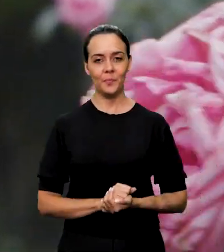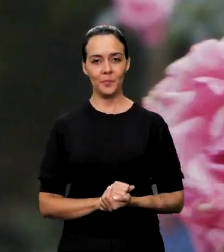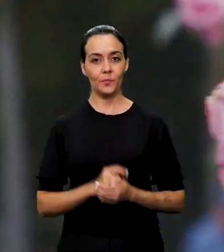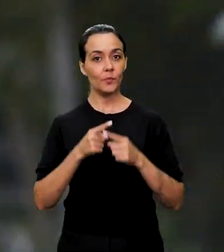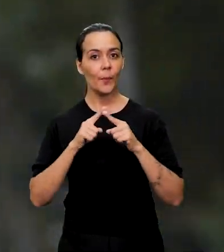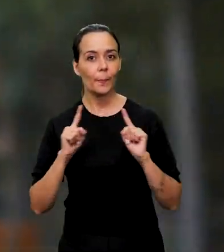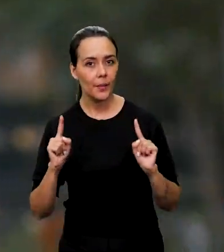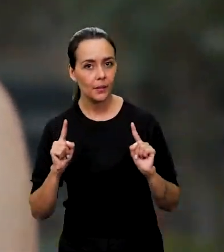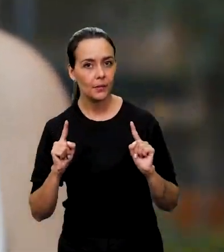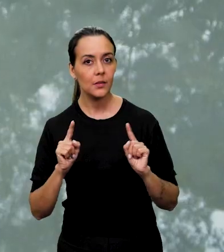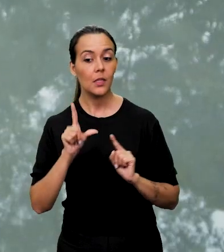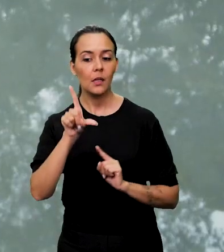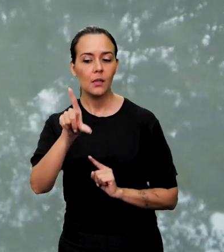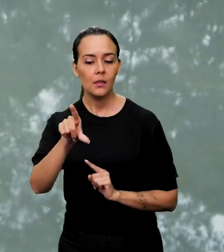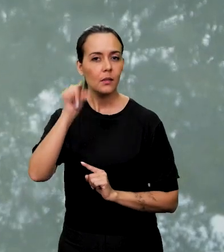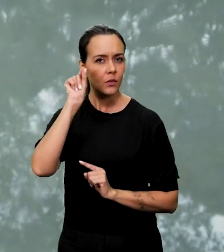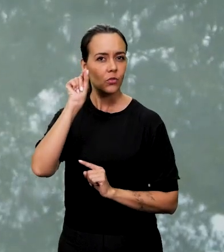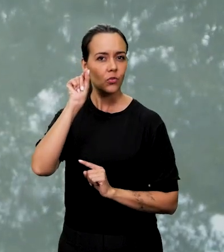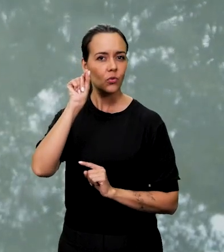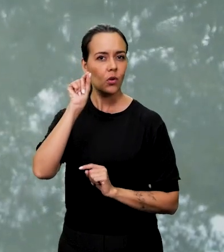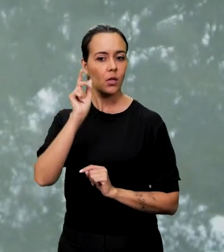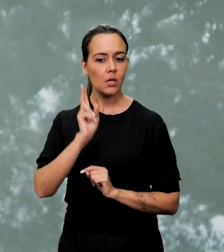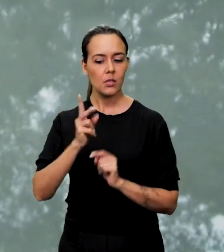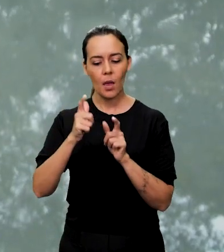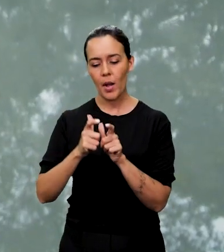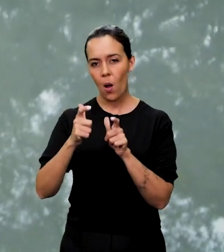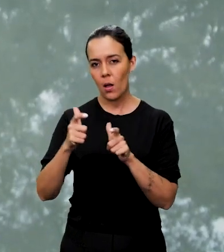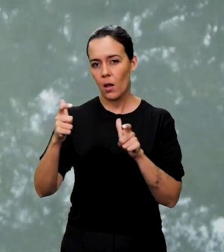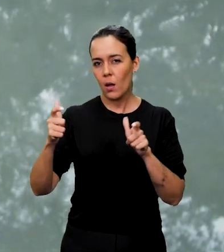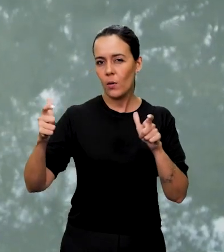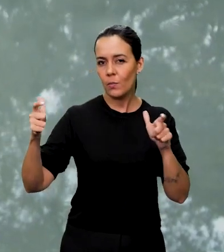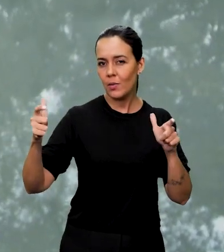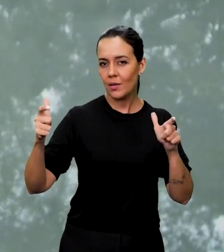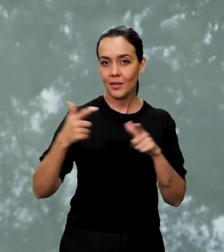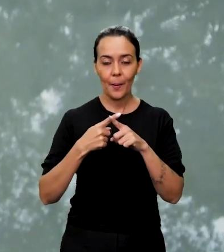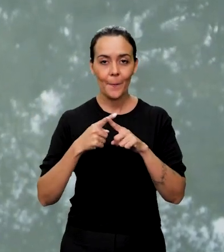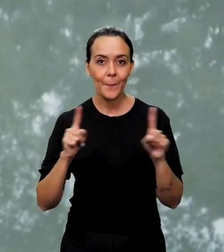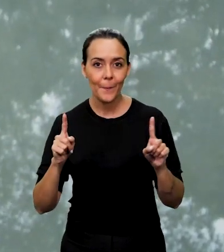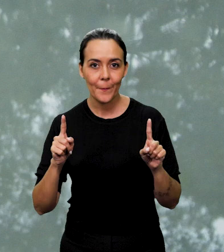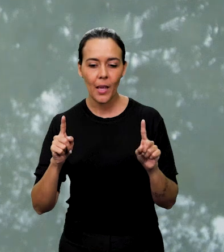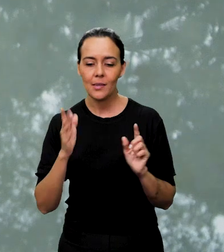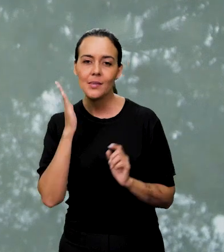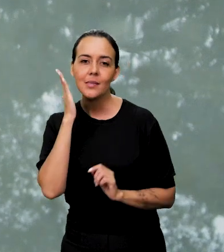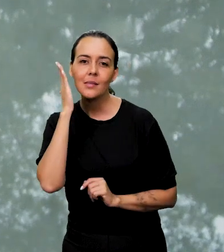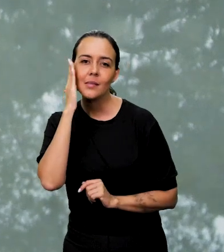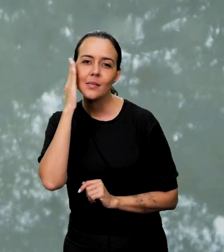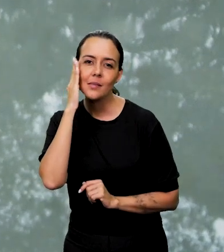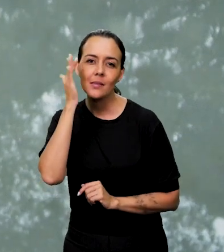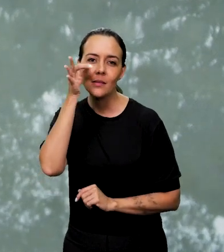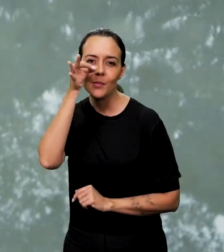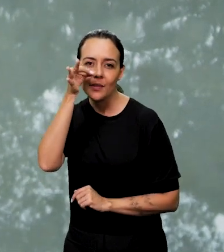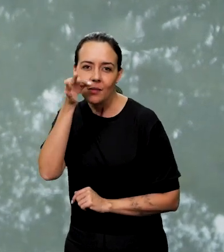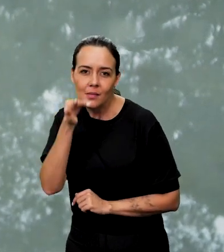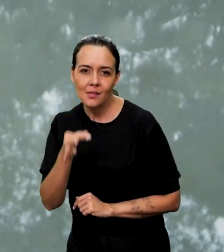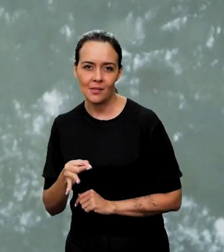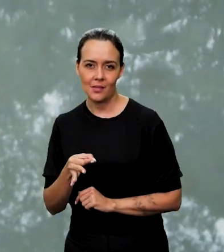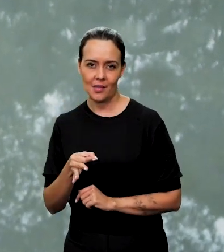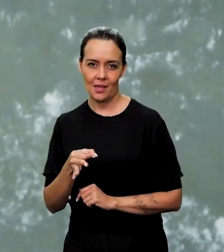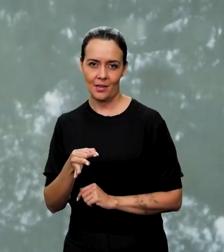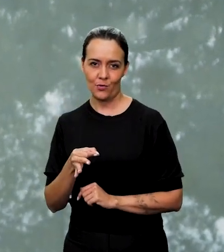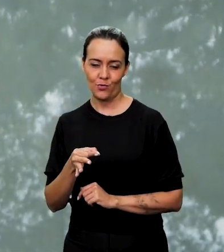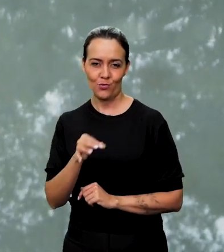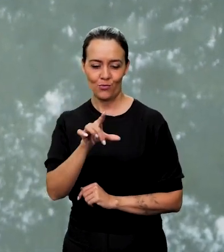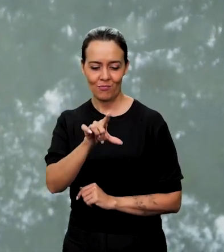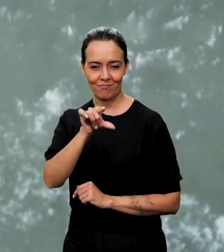as escolhas aumentam, mas a possibilidade de fazer escolhas, ela é